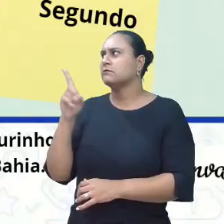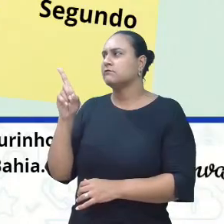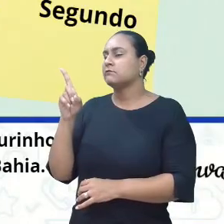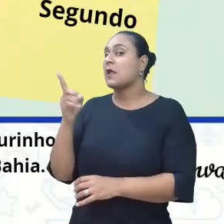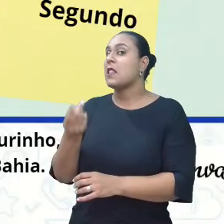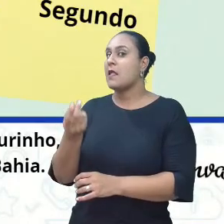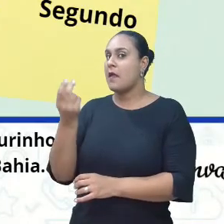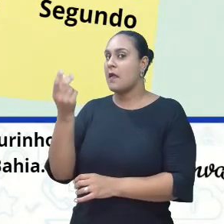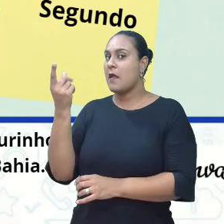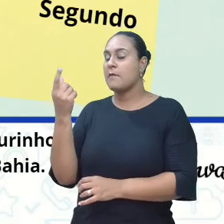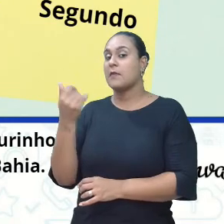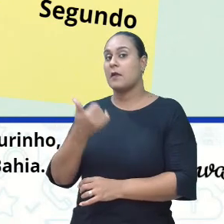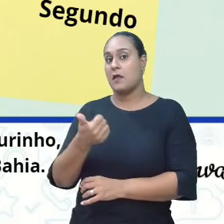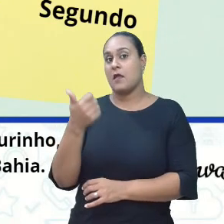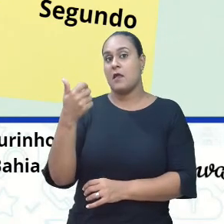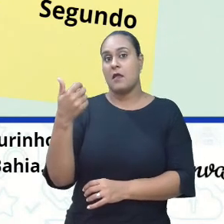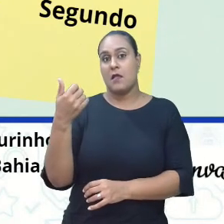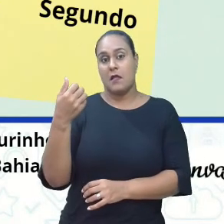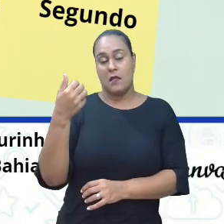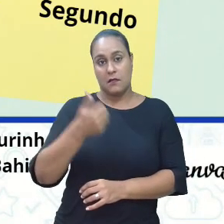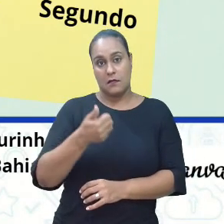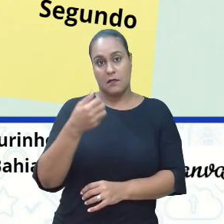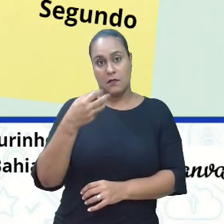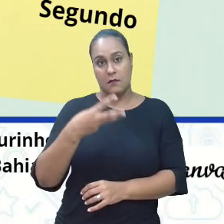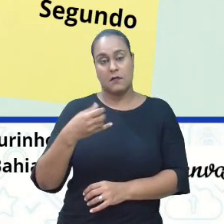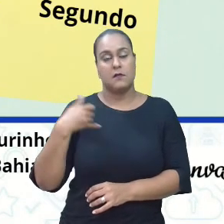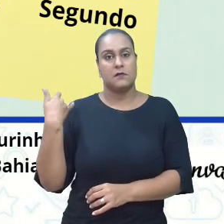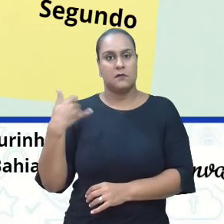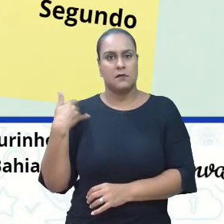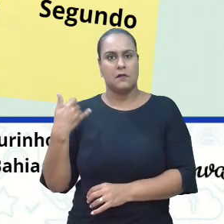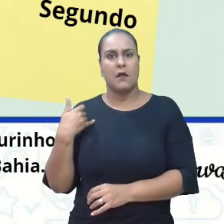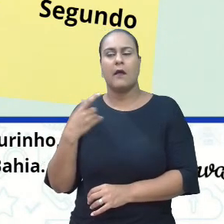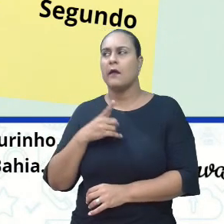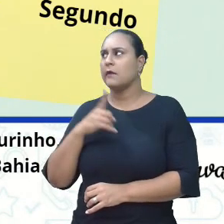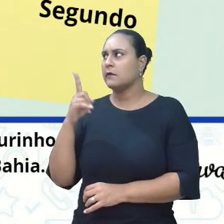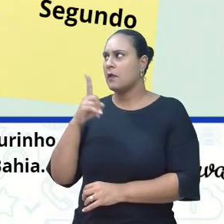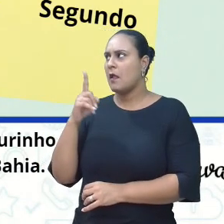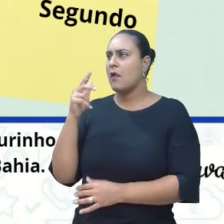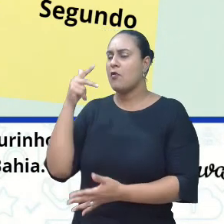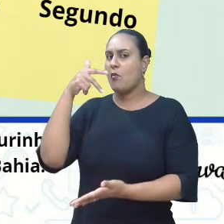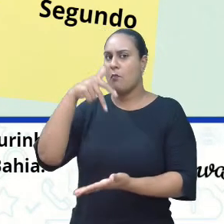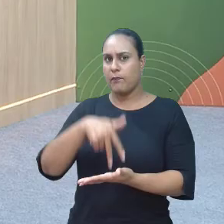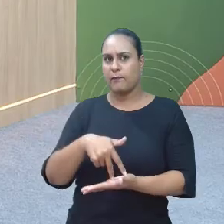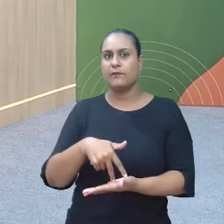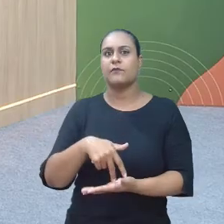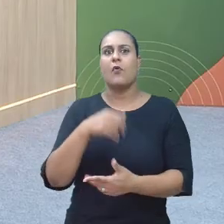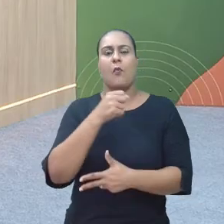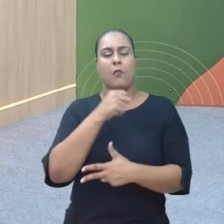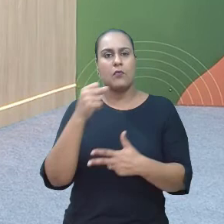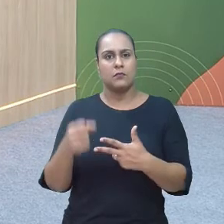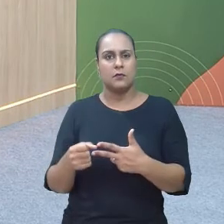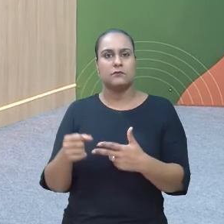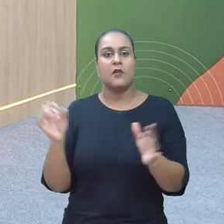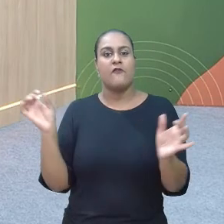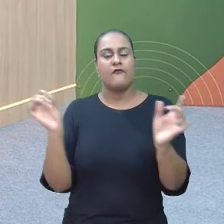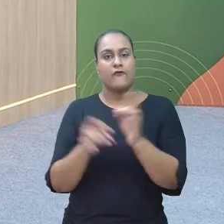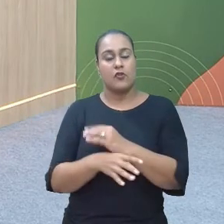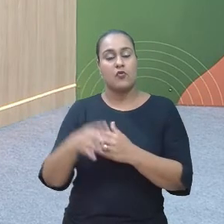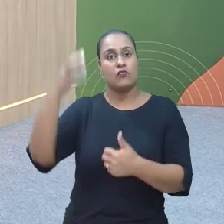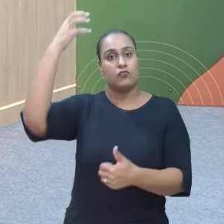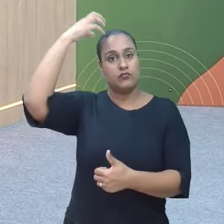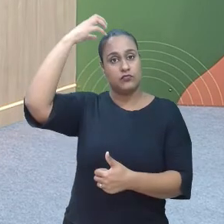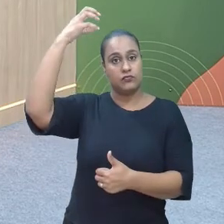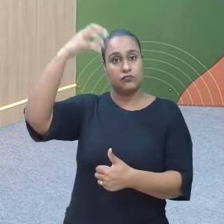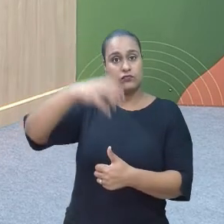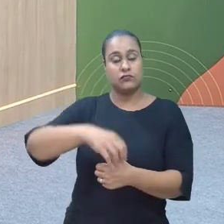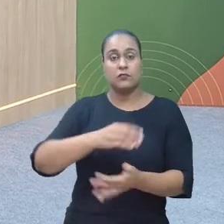anos, ele acabou sendo conduzido ao poder. Né? Então, isso põe fim ao período regencial, né, e